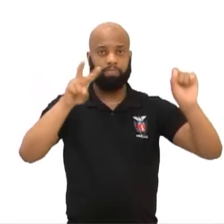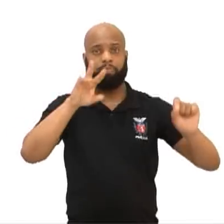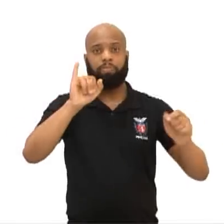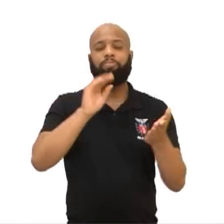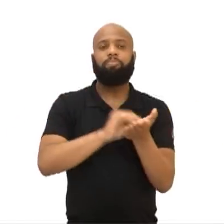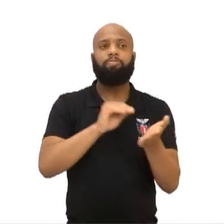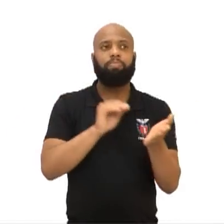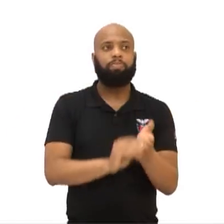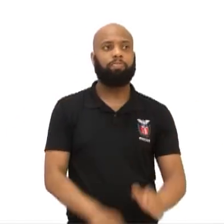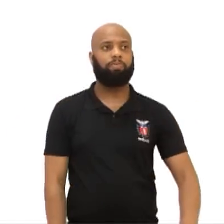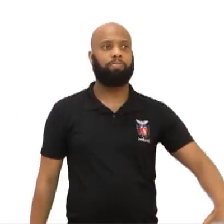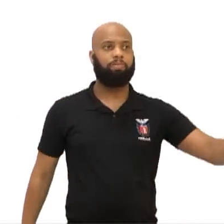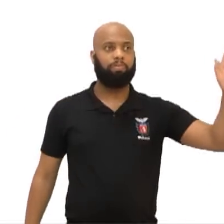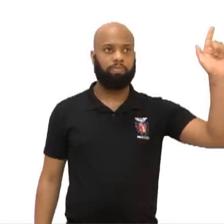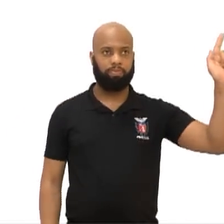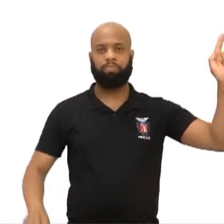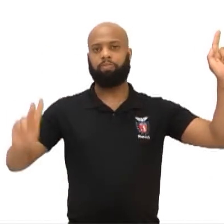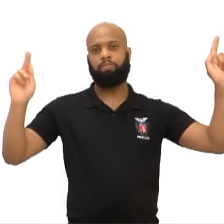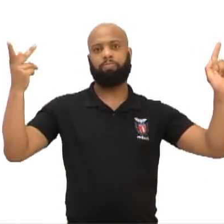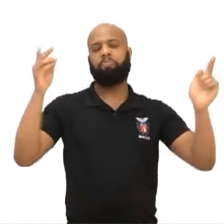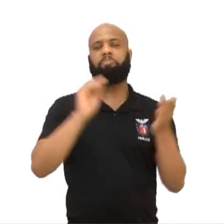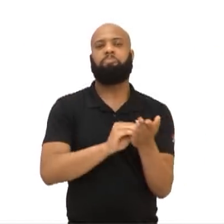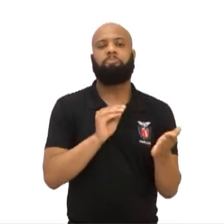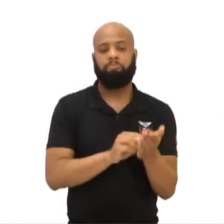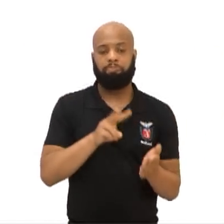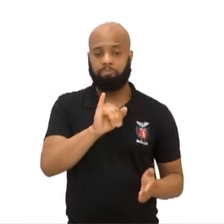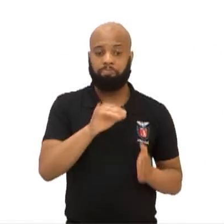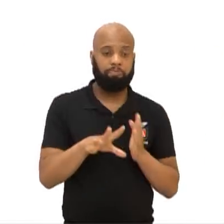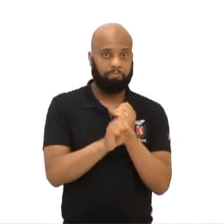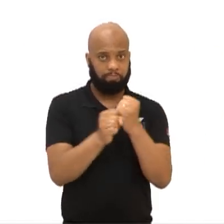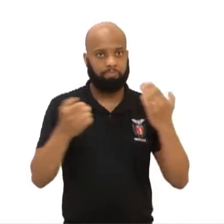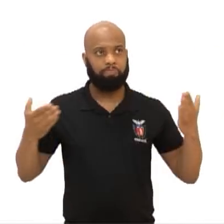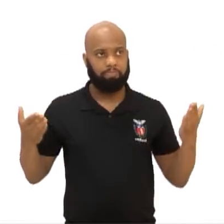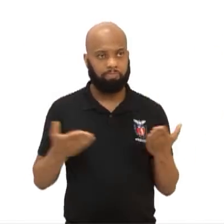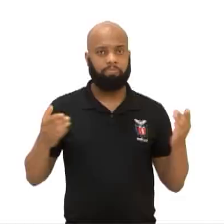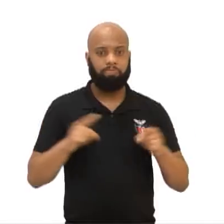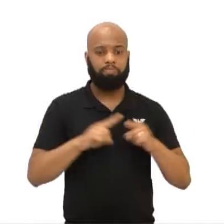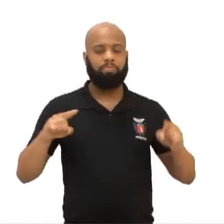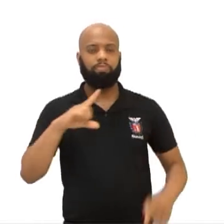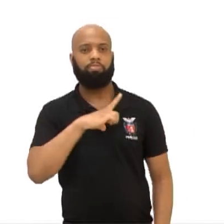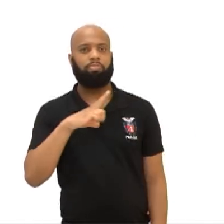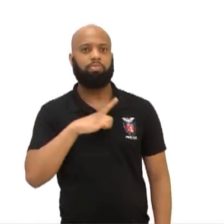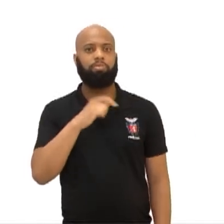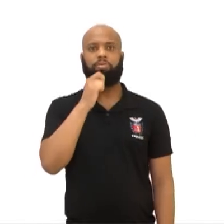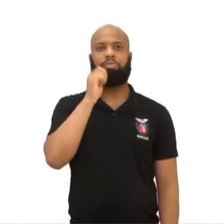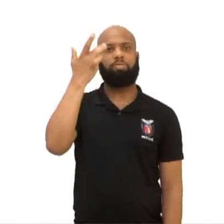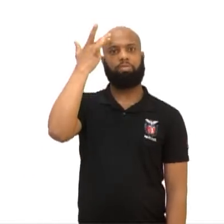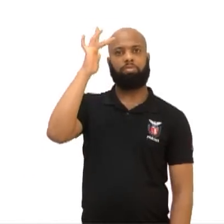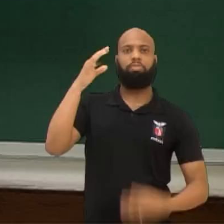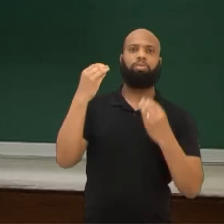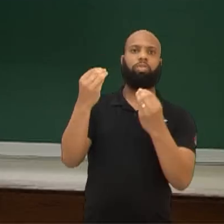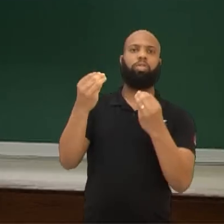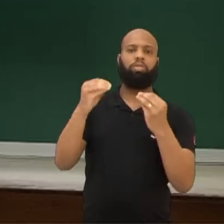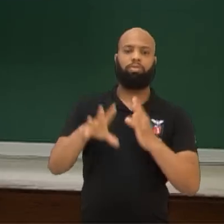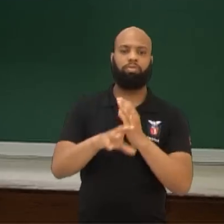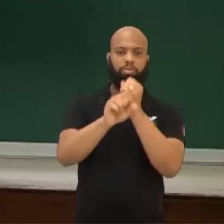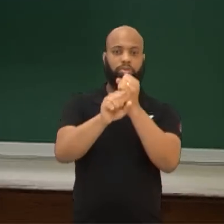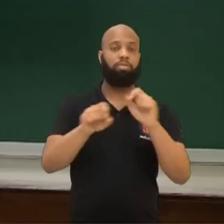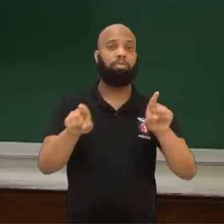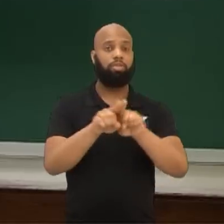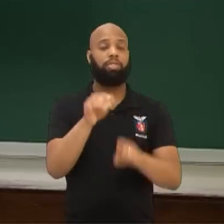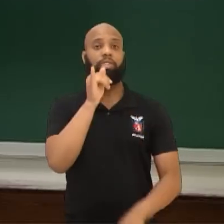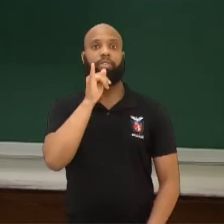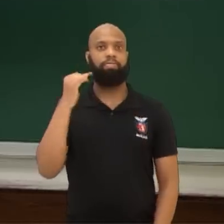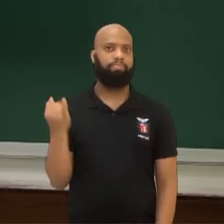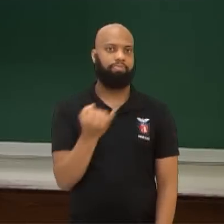então, a medida do segmento GH. Mas como ainda a gente não sabe como calcular, e esse exemplo é